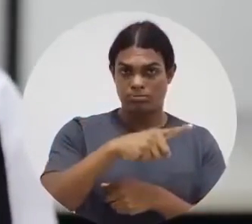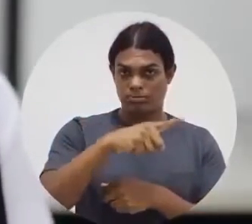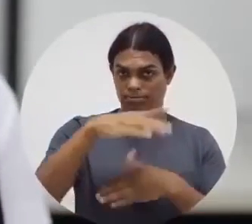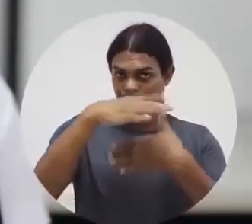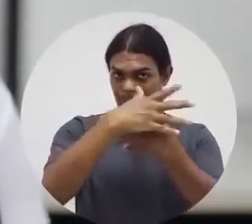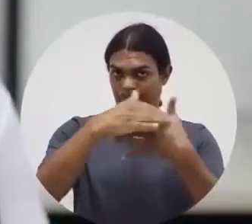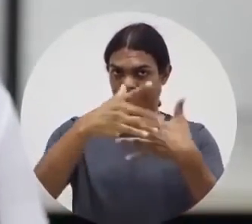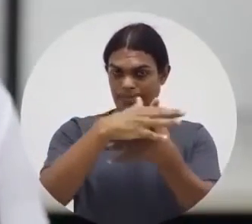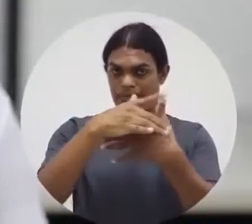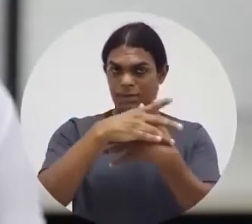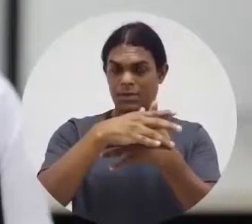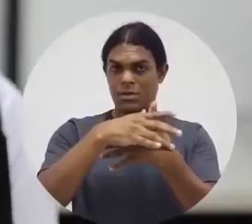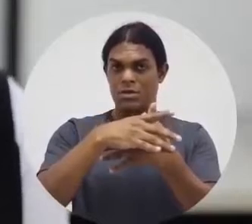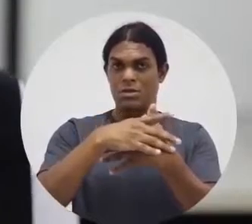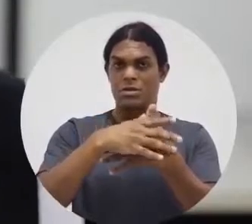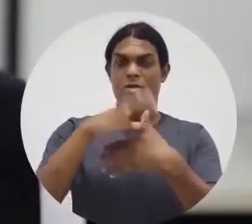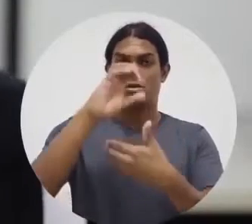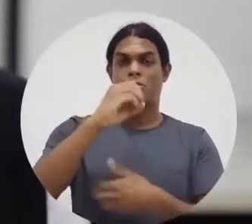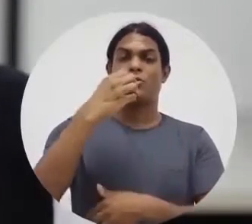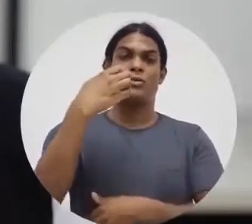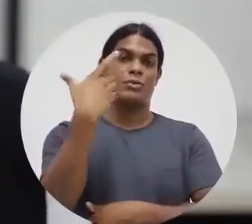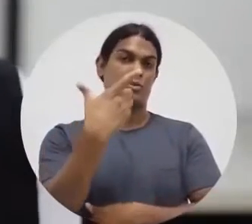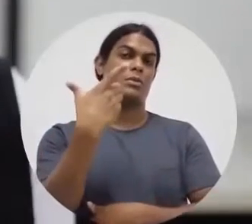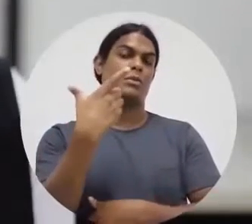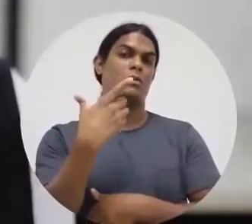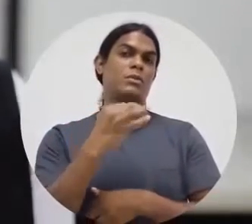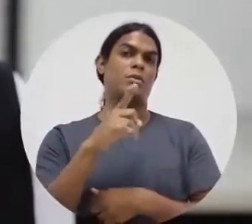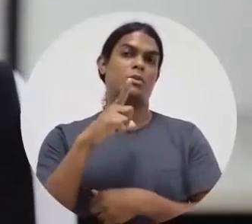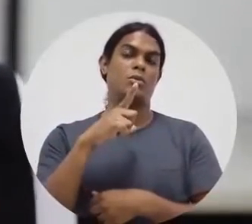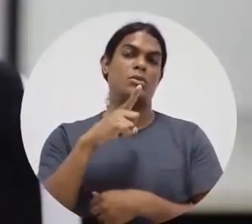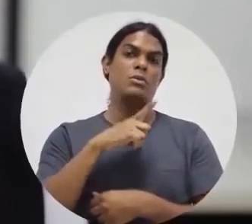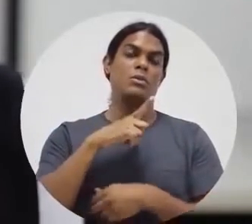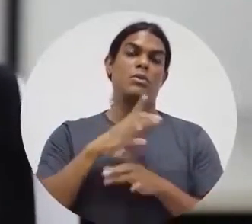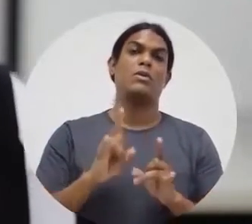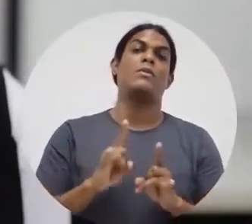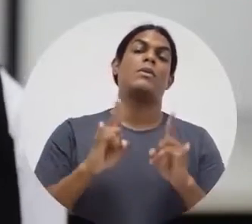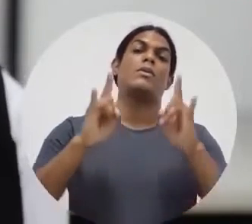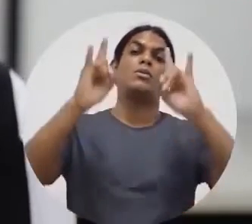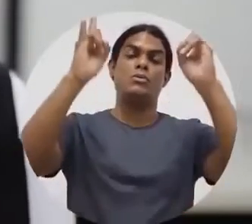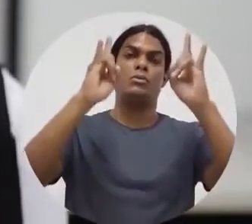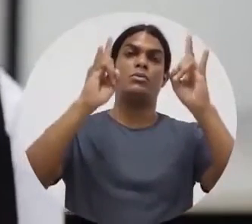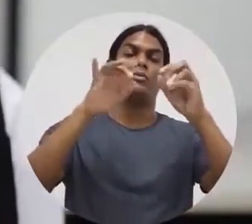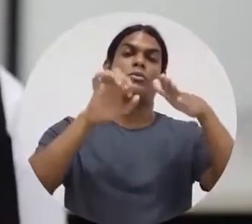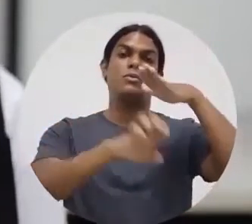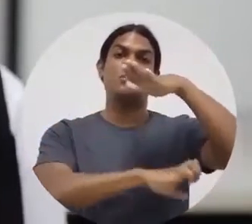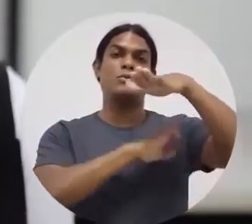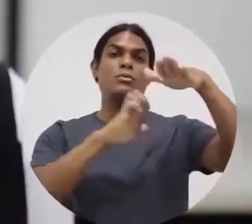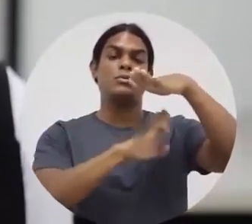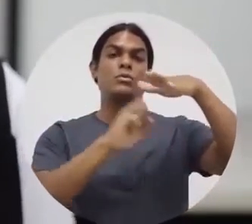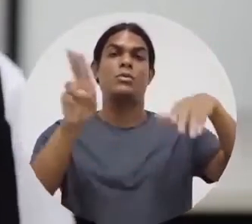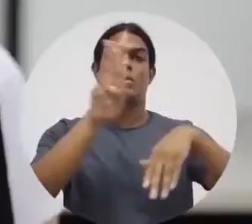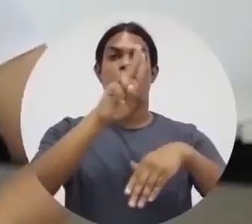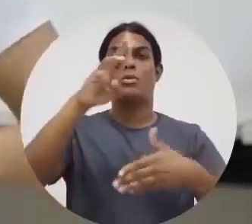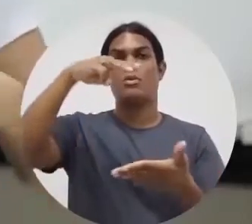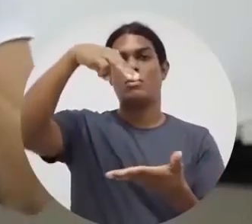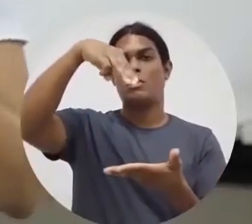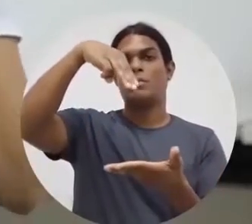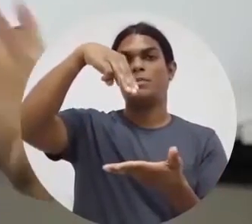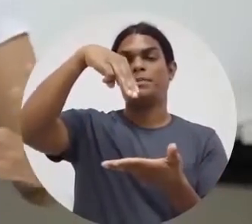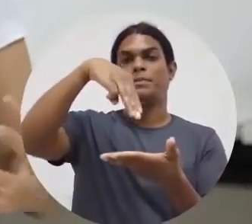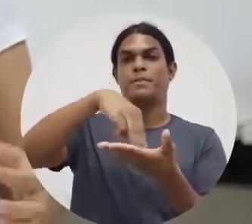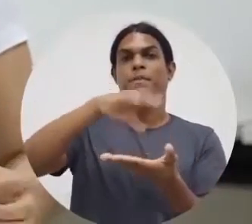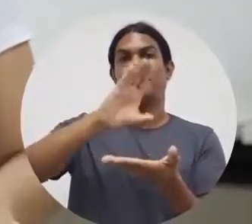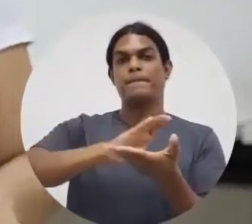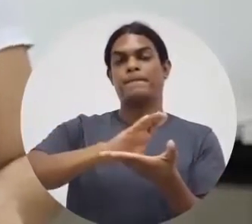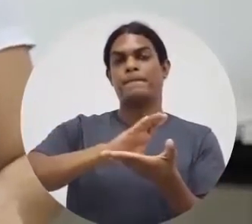Olinda, que faz parte da região metropolitana do Recife, quando houve a implantação do McDonald's em Olinda. Como